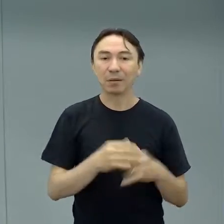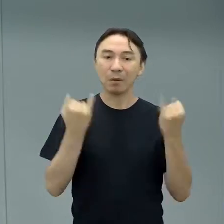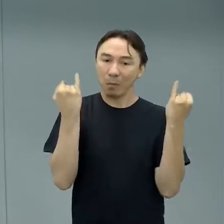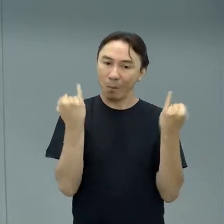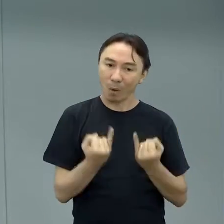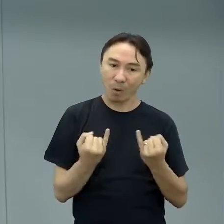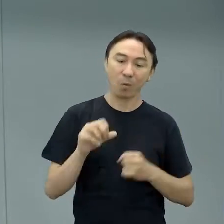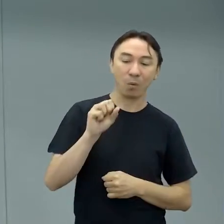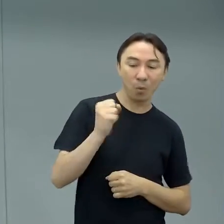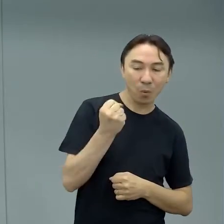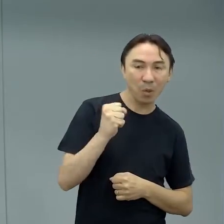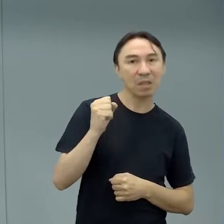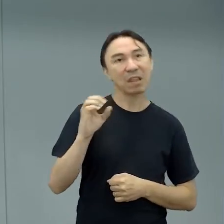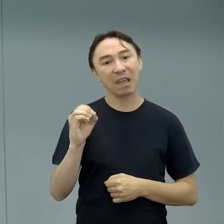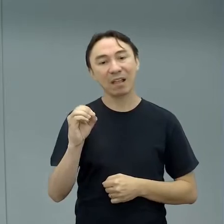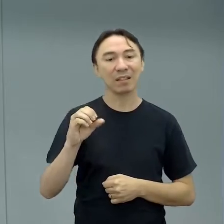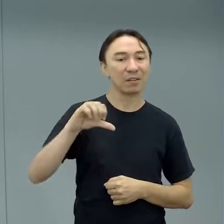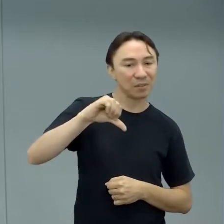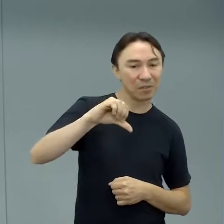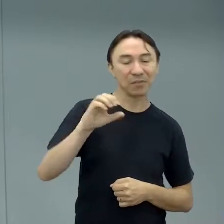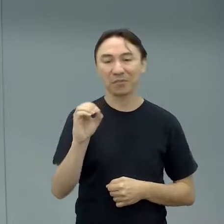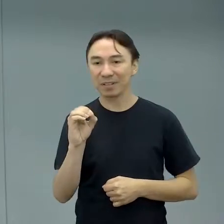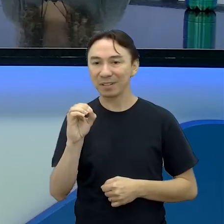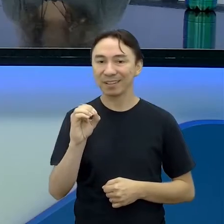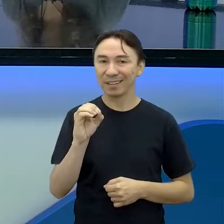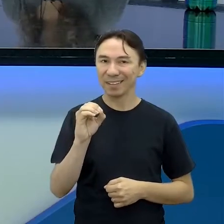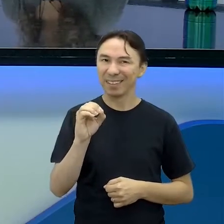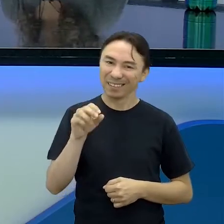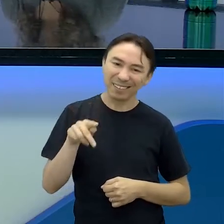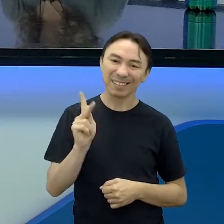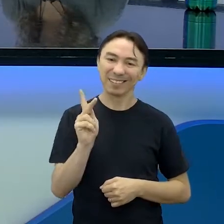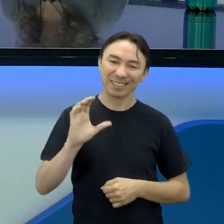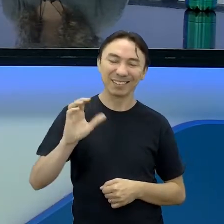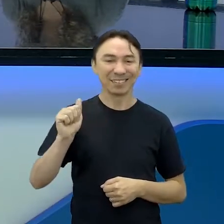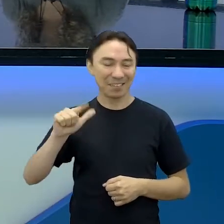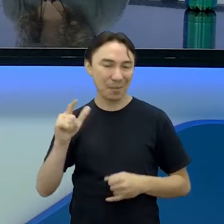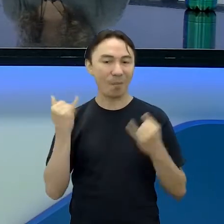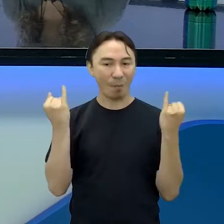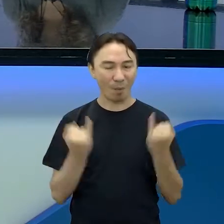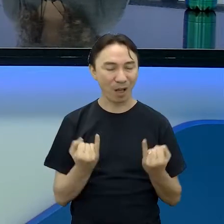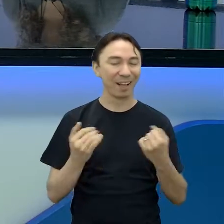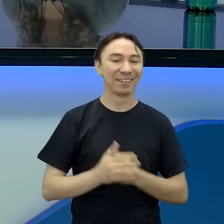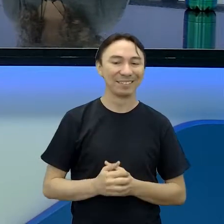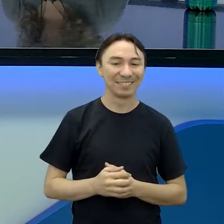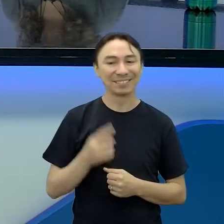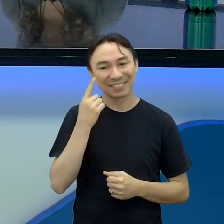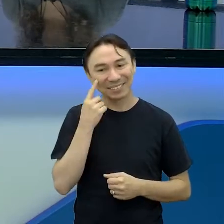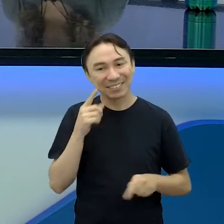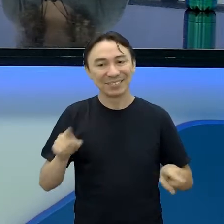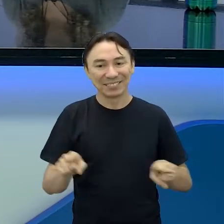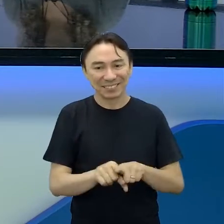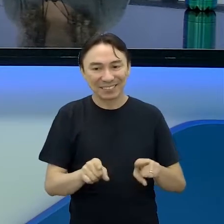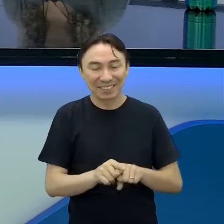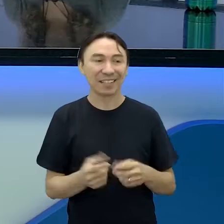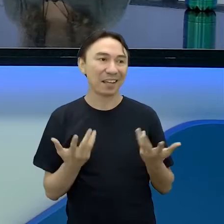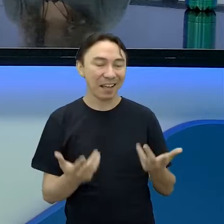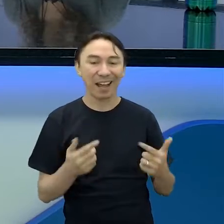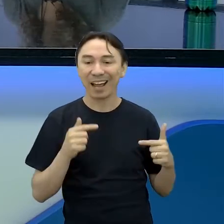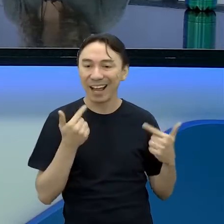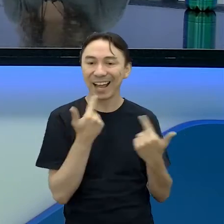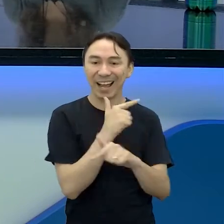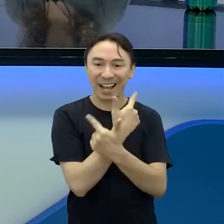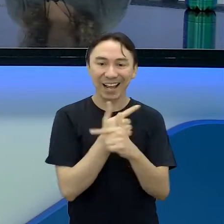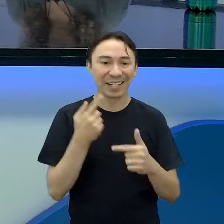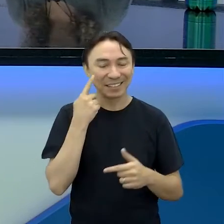que eu vou rir durante uma hora. Não, você tá falando. Compensar. E eu tô aqui querendo rir, porque eu já viajei, né? Você falou, você tava